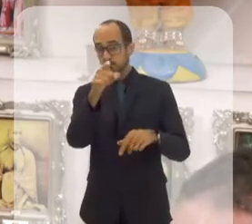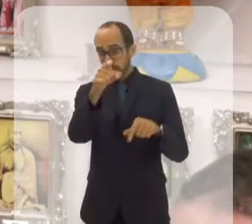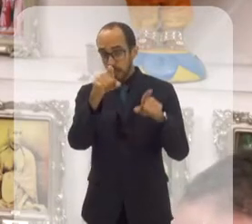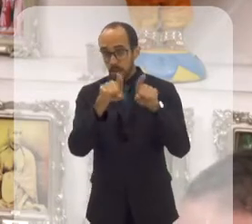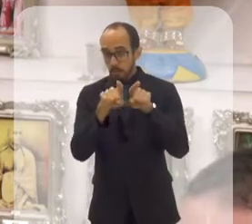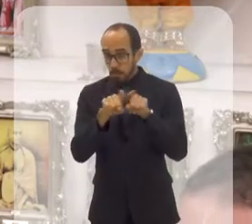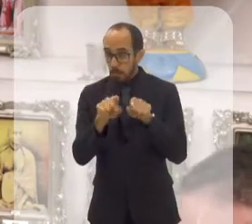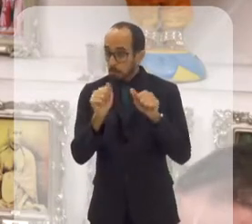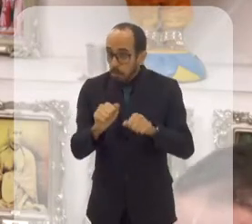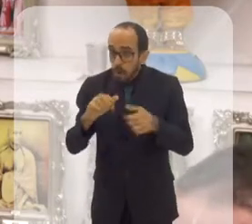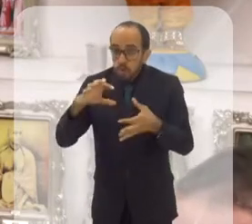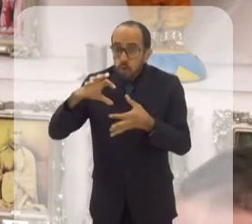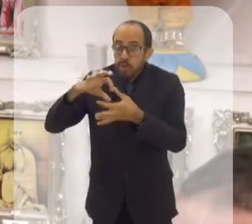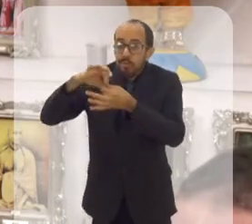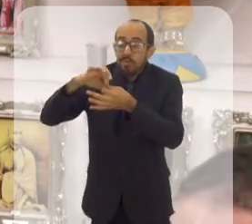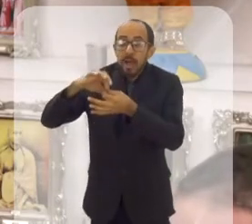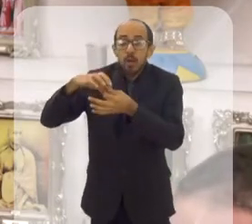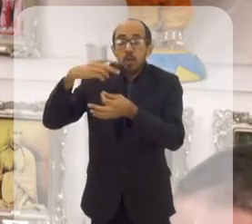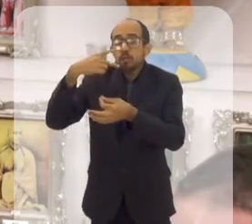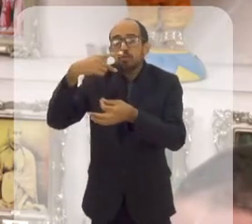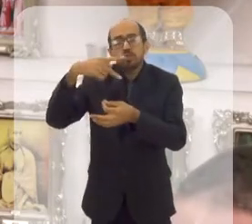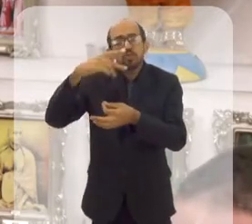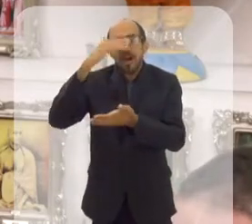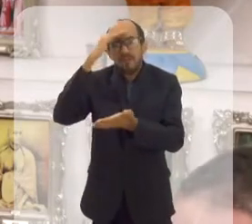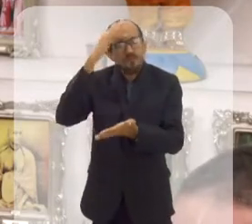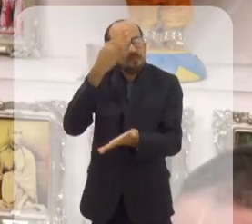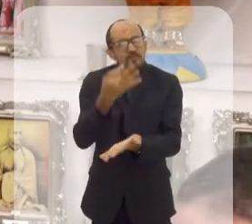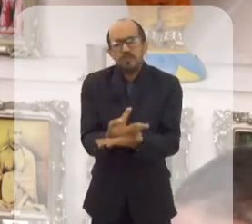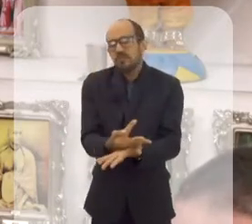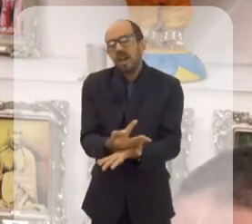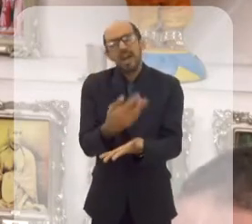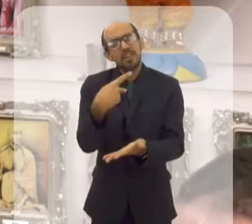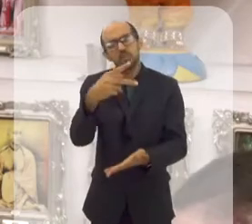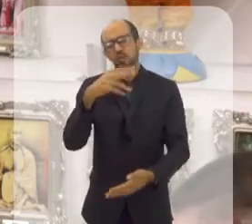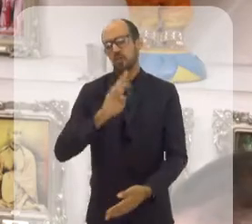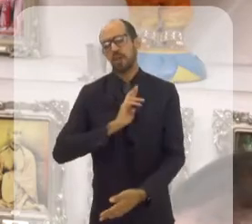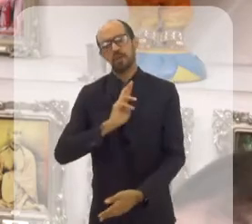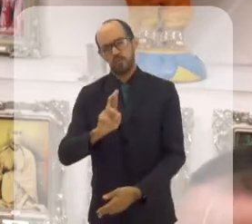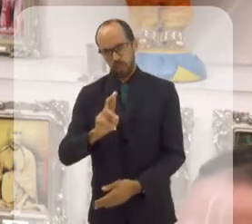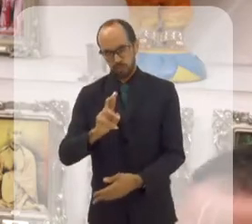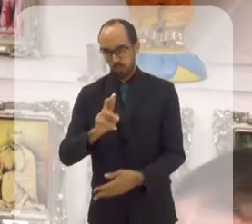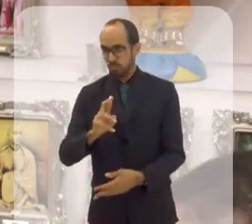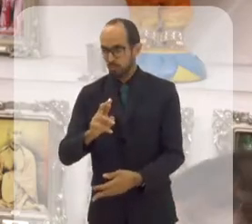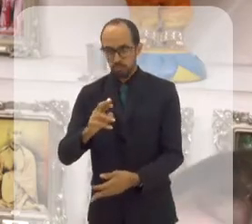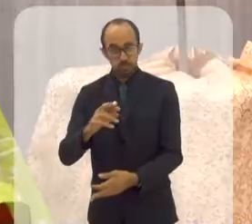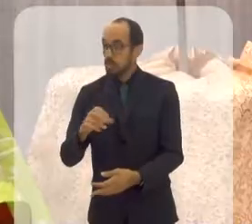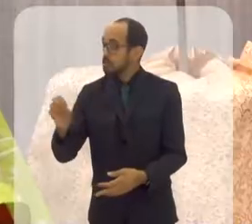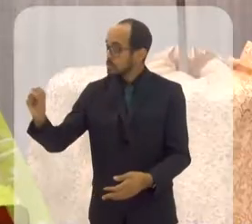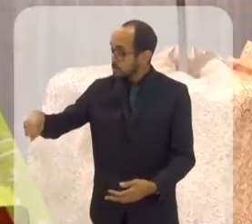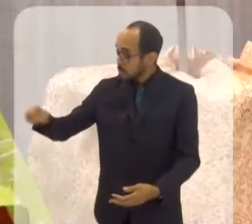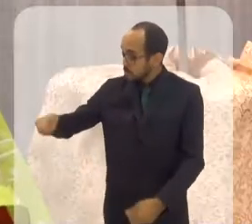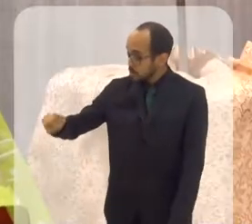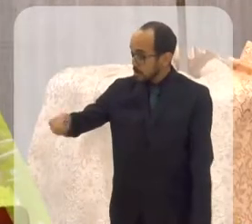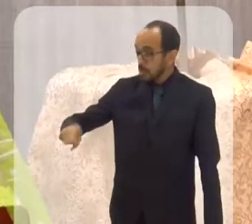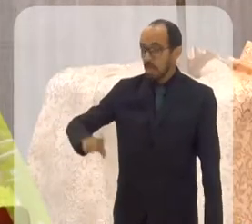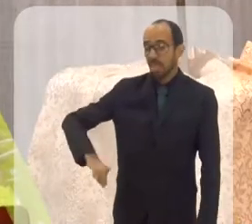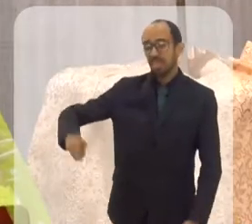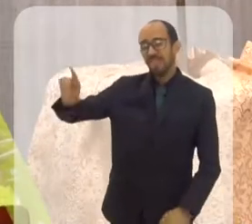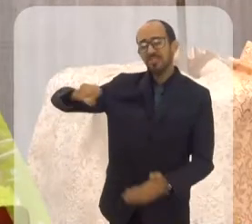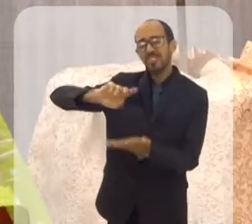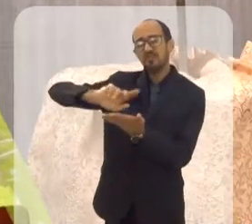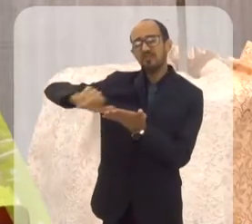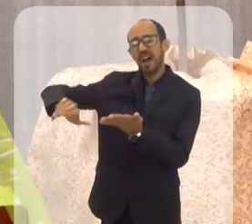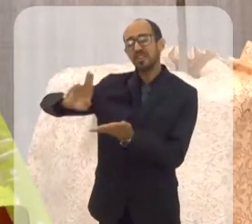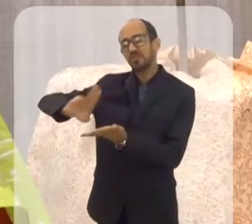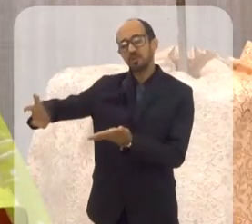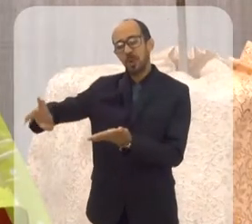você se conecte com aquele que te fortalece, ou seja, da sua religião. Estou correta? Com certeza, Deus, ele tem